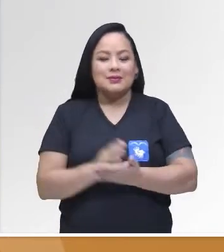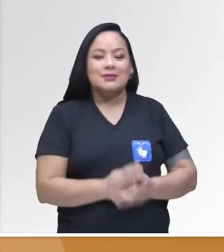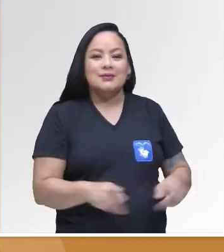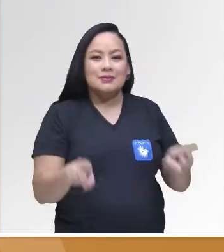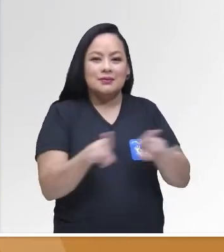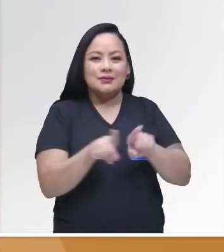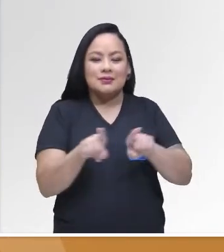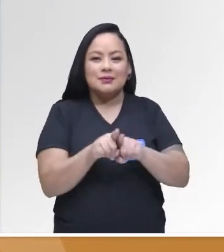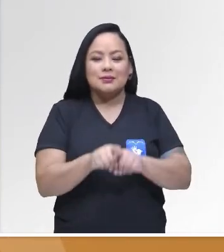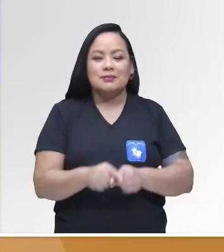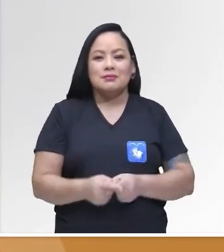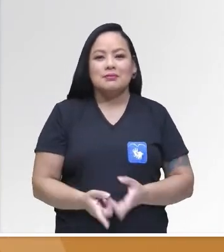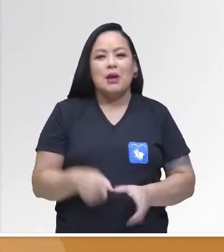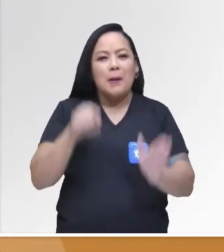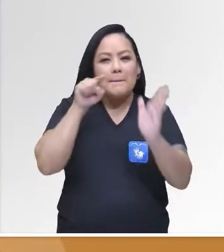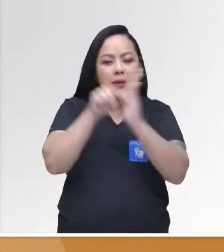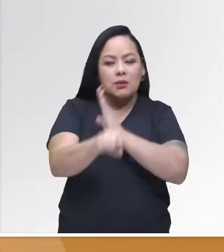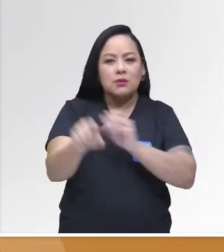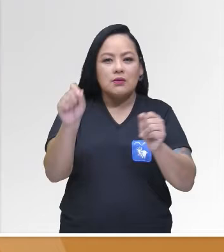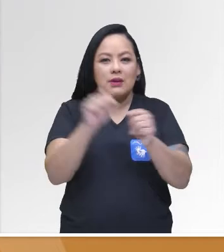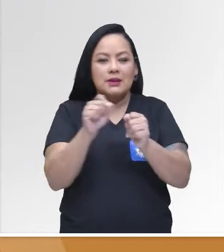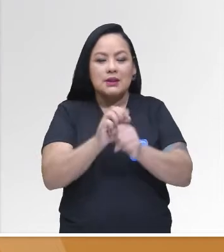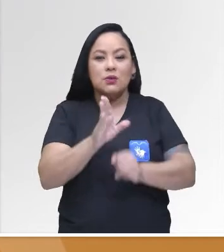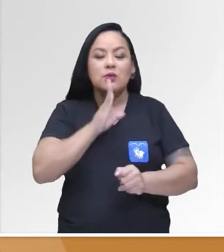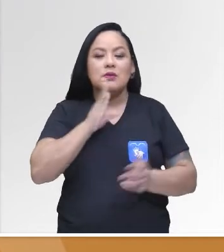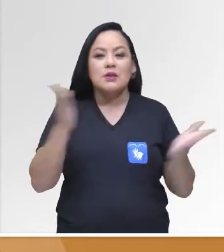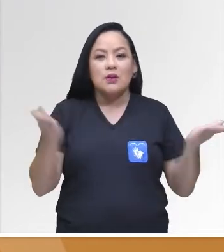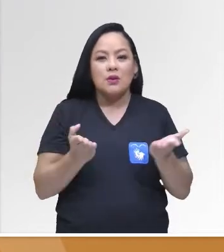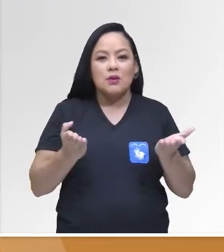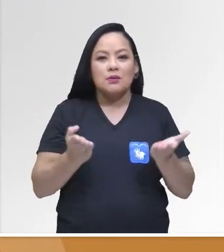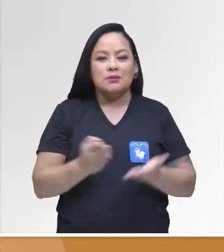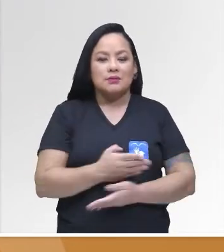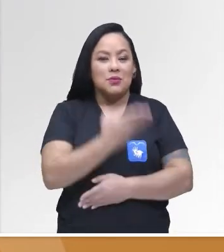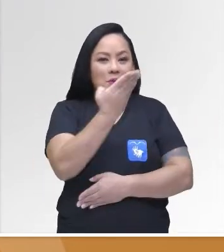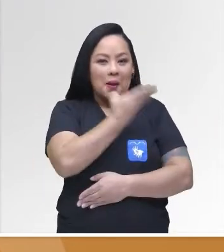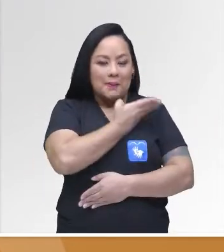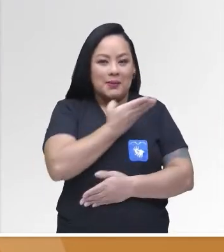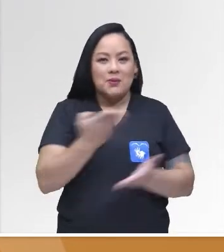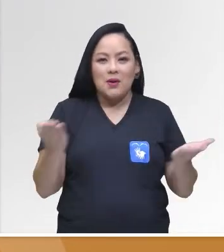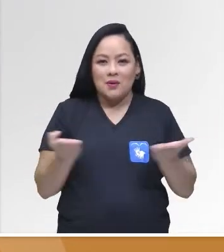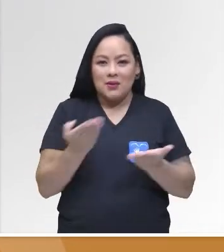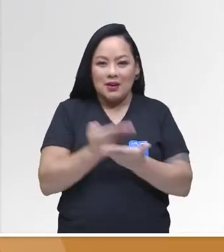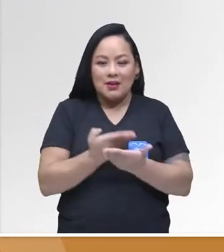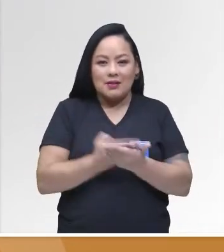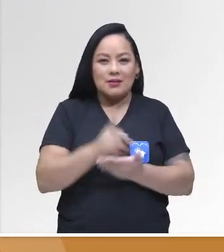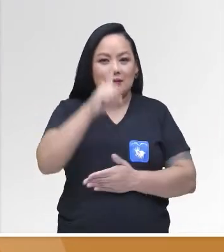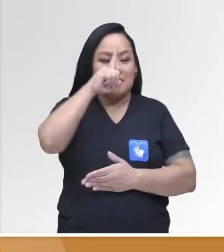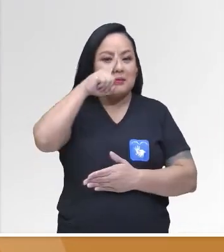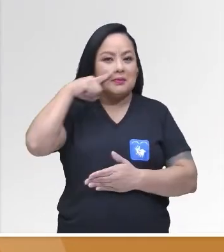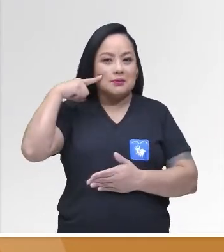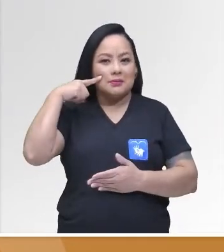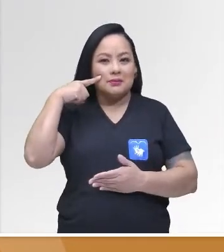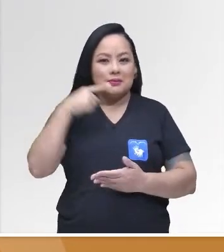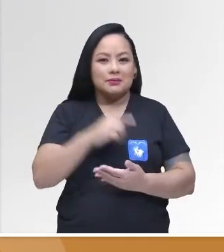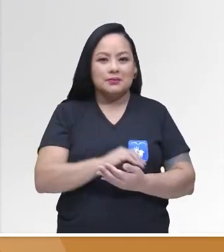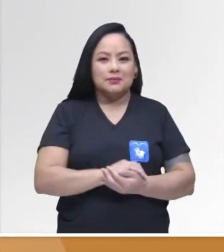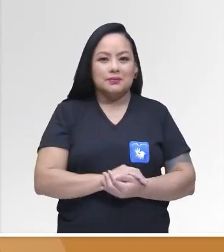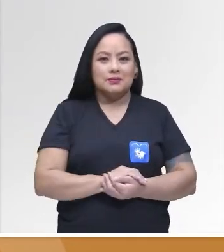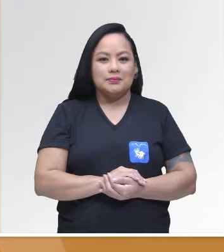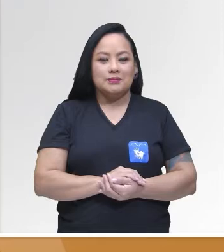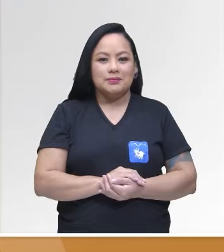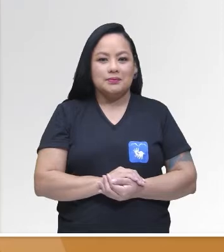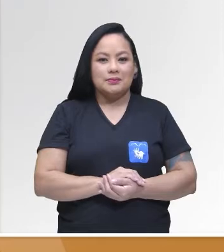também lhes fará uma pergunta. Conheçam agora o nosso companheiro de aula, Durquinha. Você